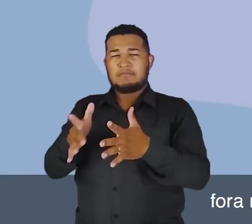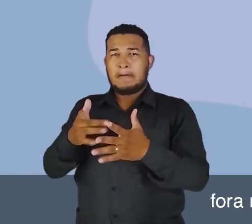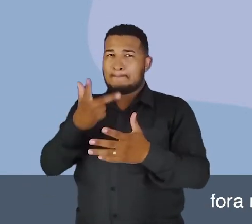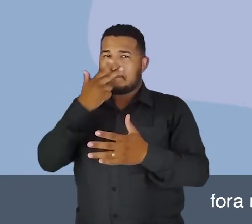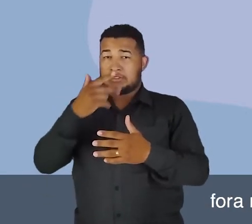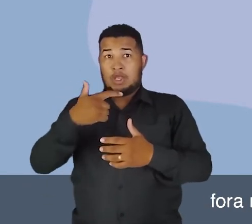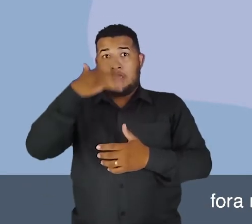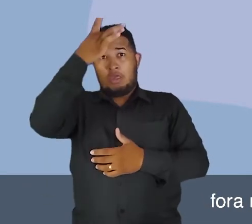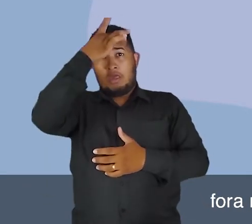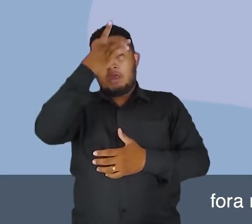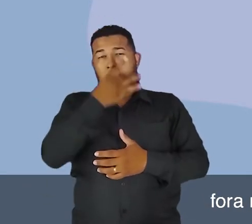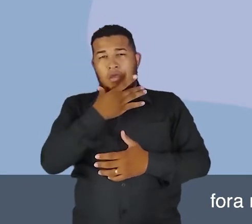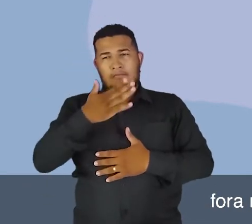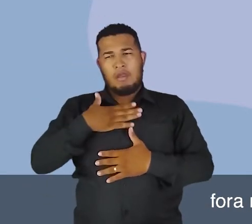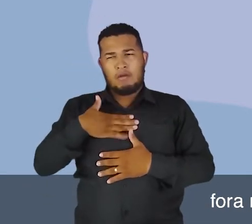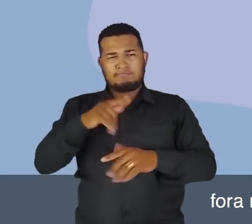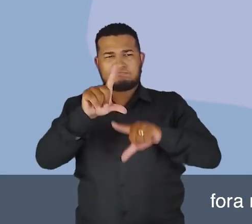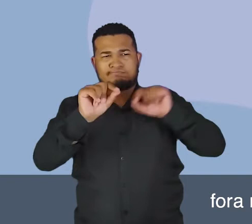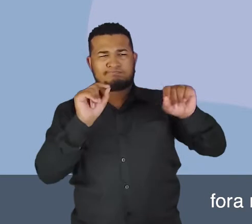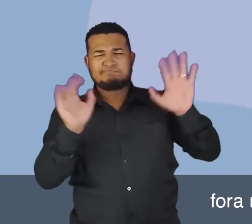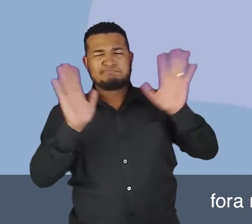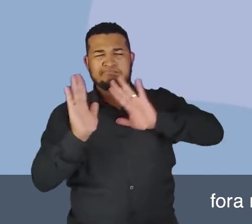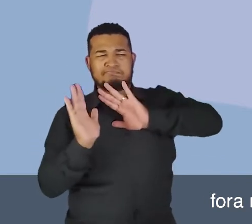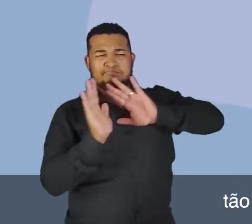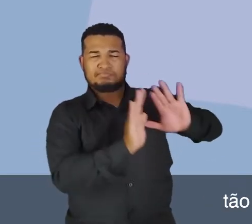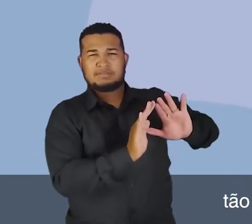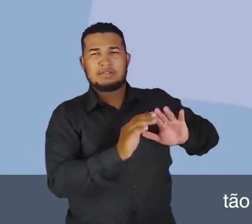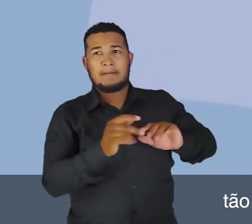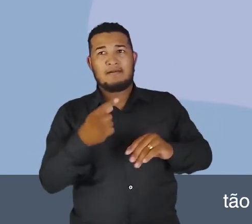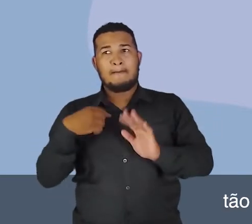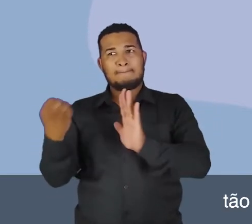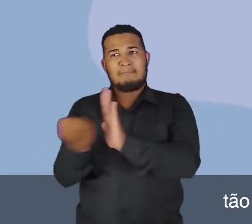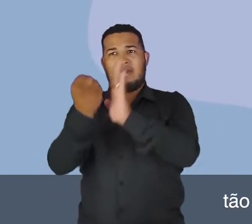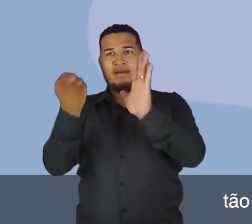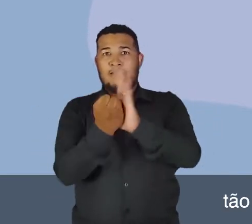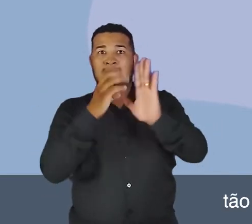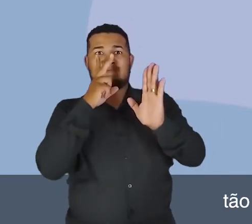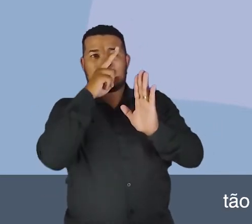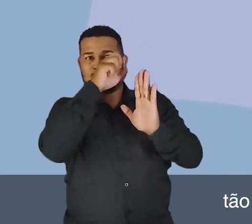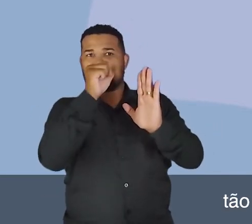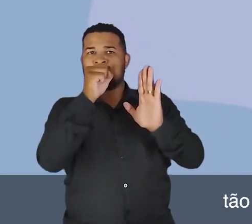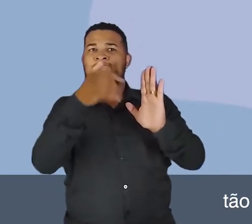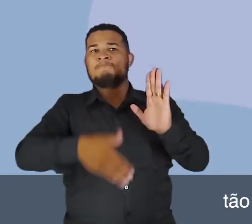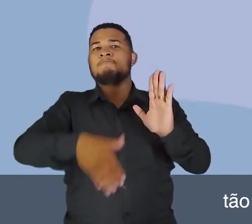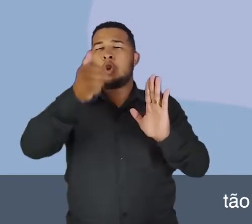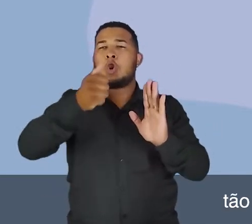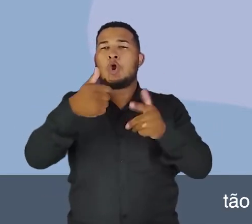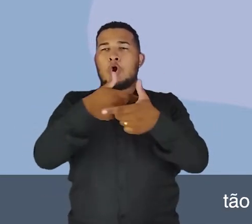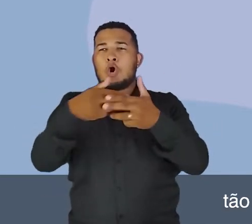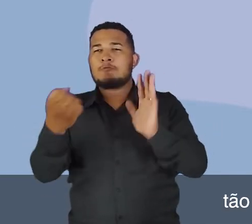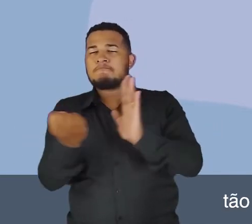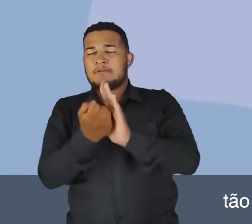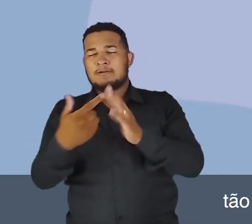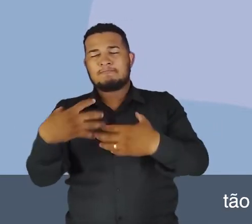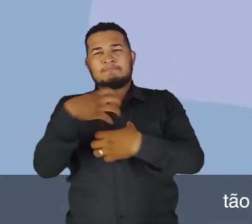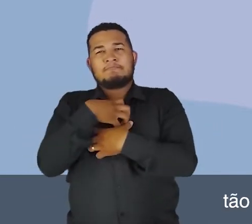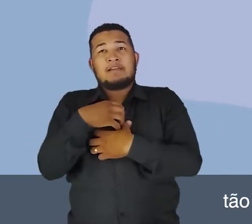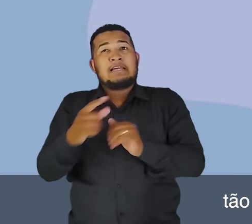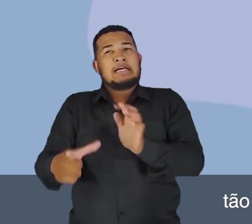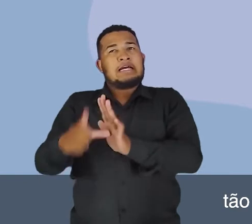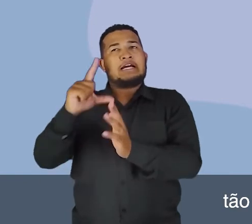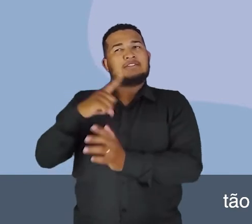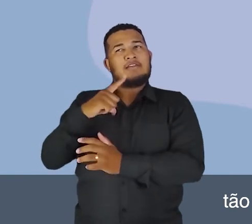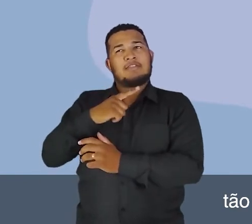e capacidade de escolher, minhas idiosincrasias tão pessoais, tão minhas que no rosto se